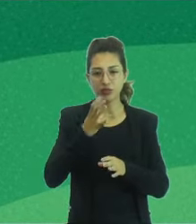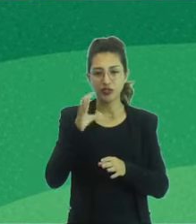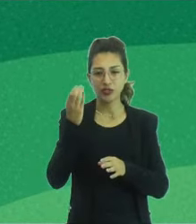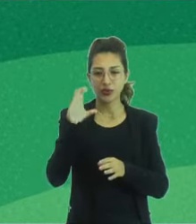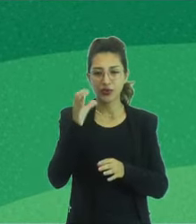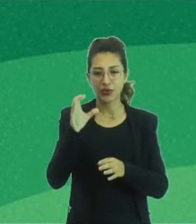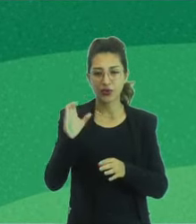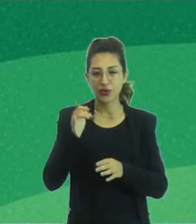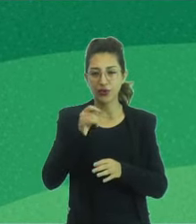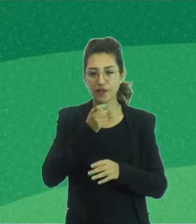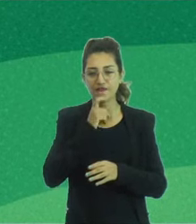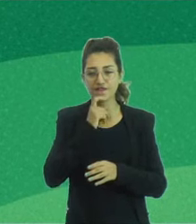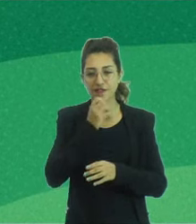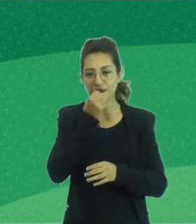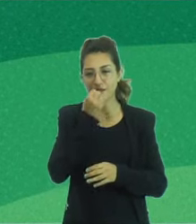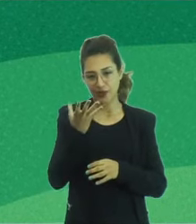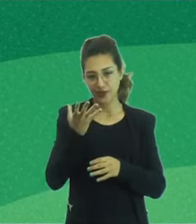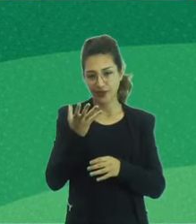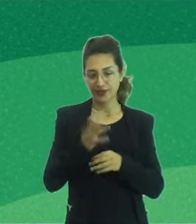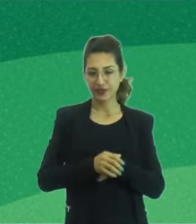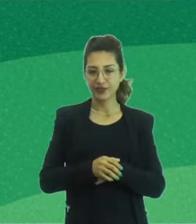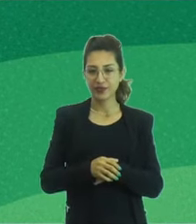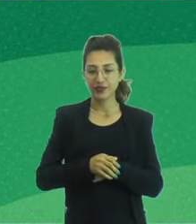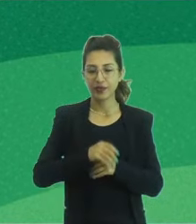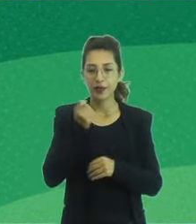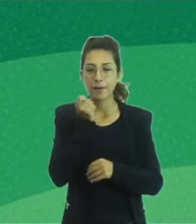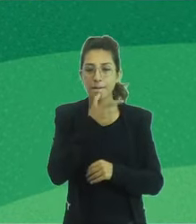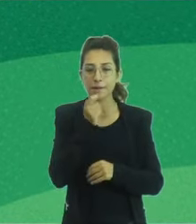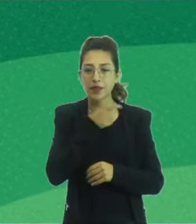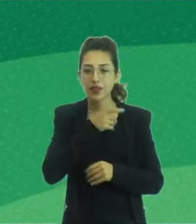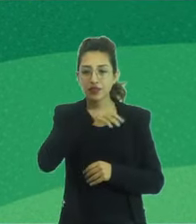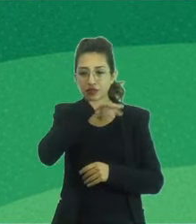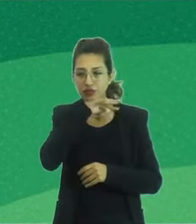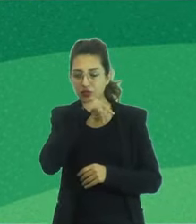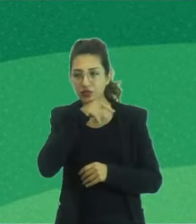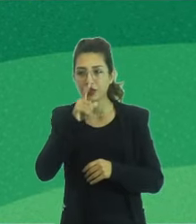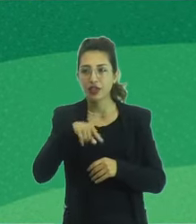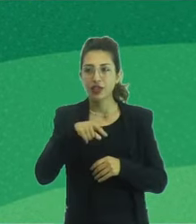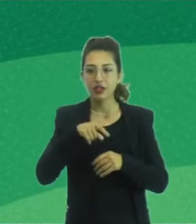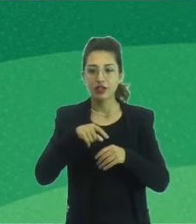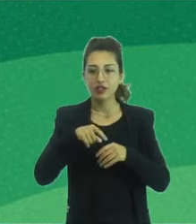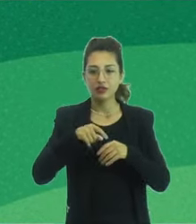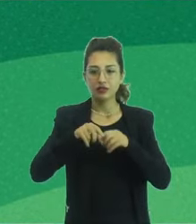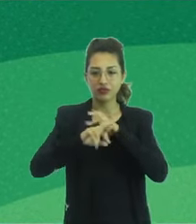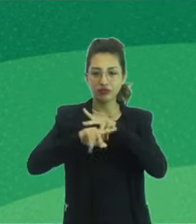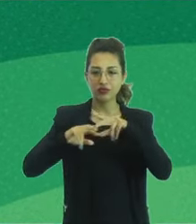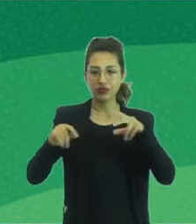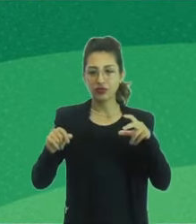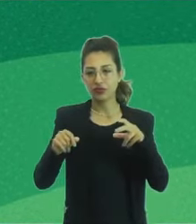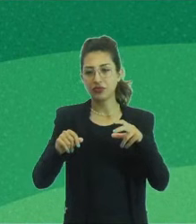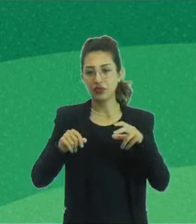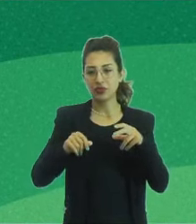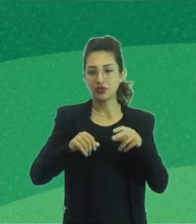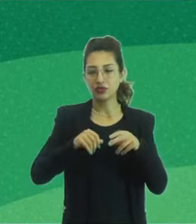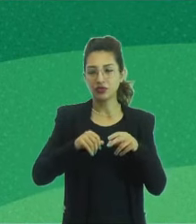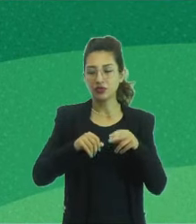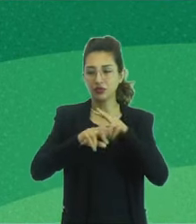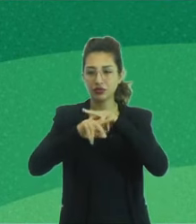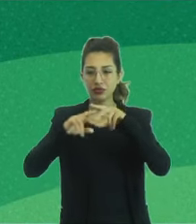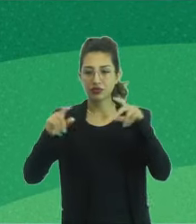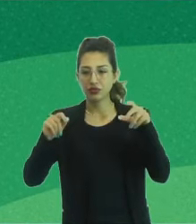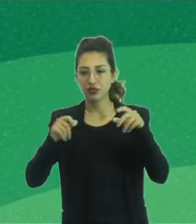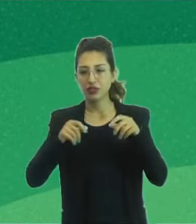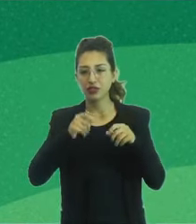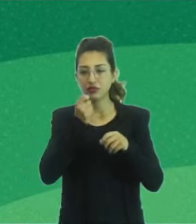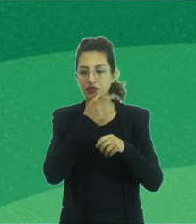não tem nada melhor do que isso e piadas ruins porque tipo assim são trocadilhos estúpidos que eu faço às vezes sério às vezes eu dou um